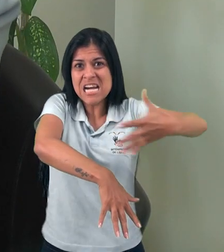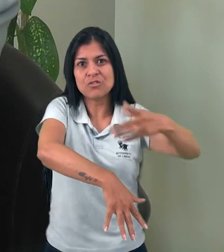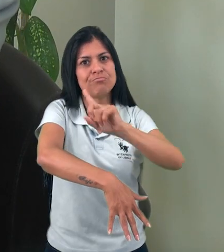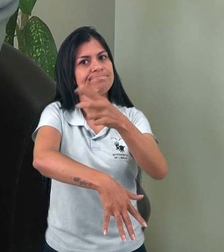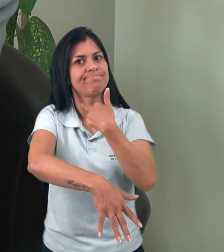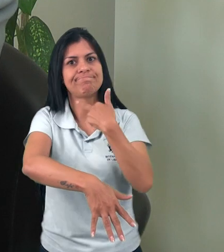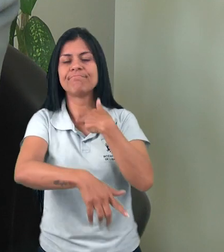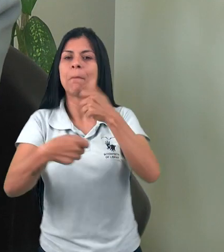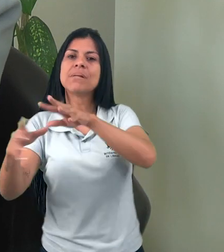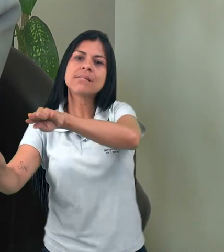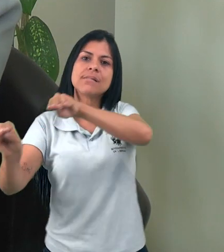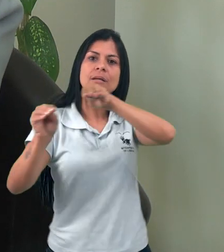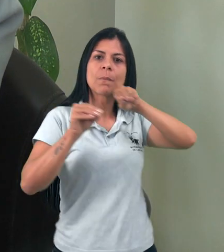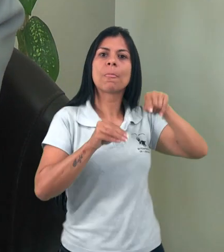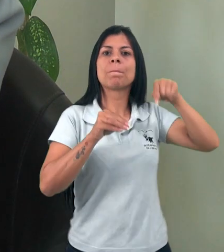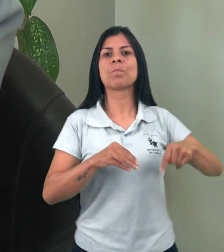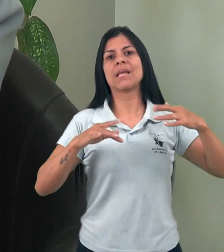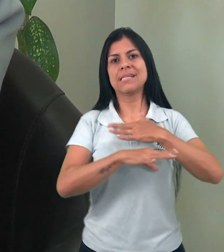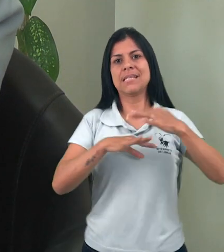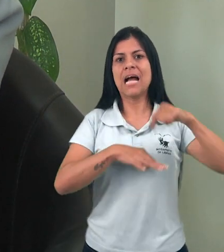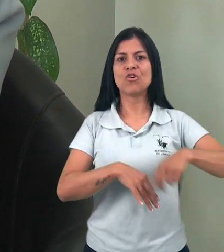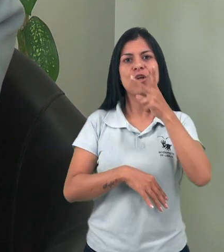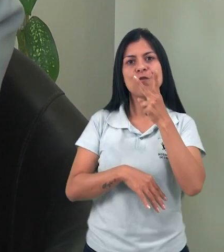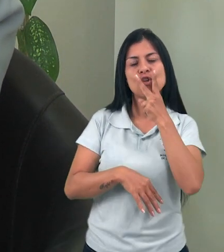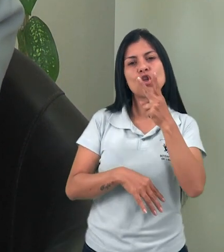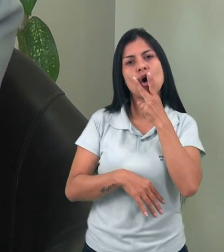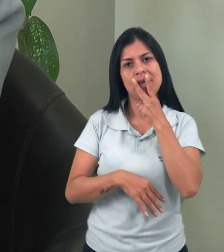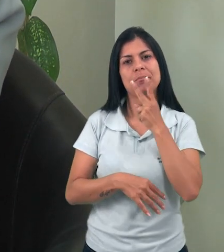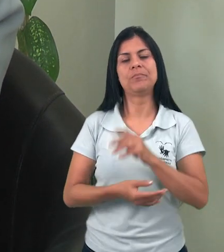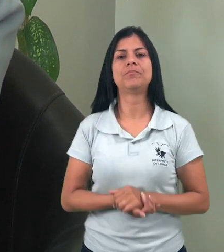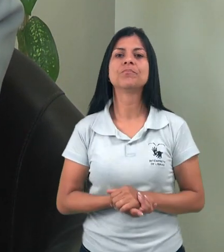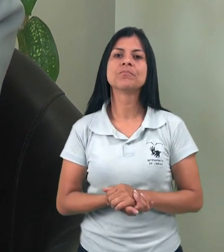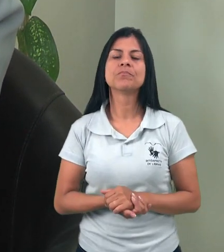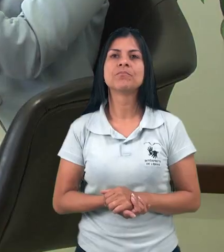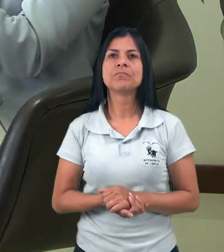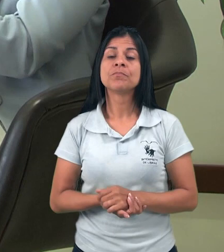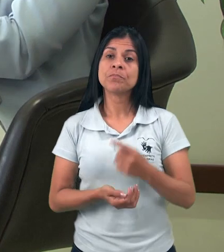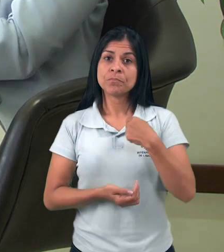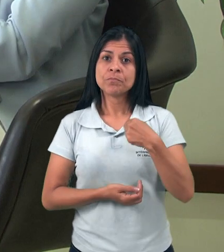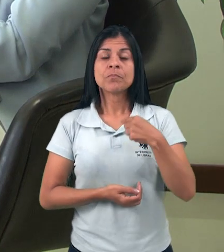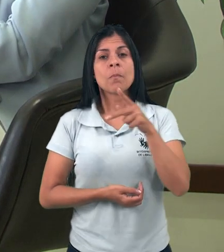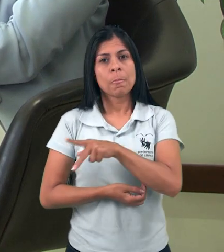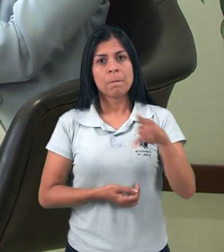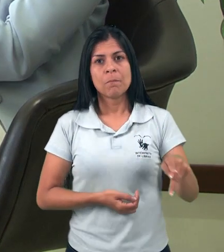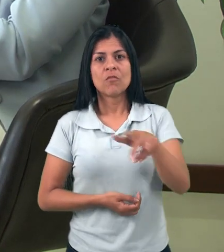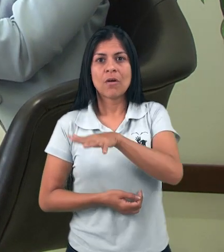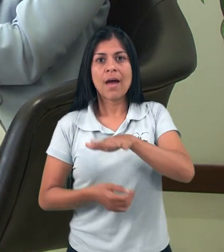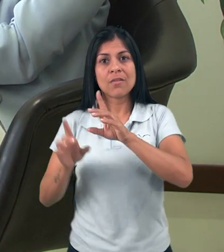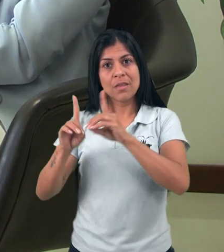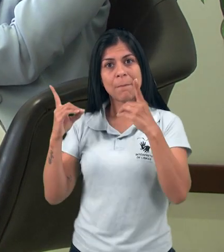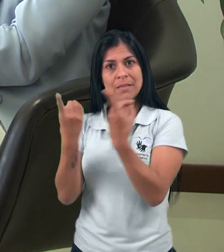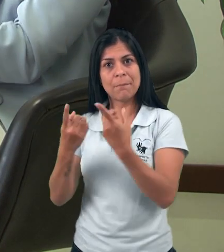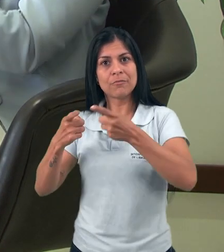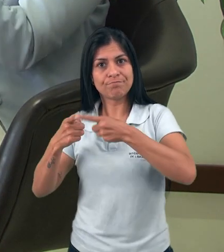de serem operados no local, eles são encaminhados para cirurgia aqui em Vitória, no Hospital das Clínicas. Como eu sou professora